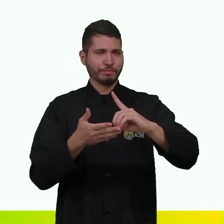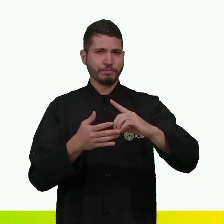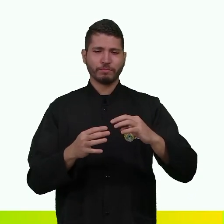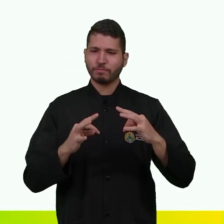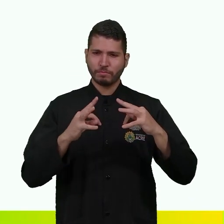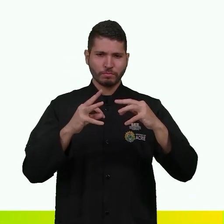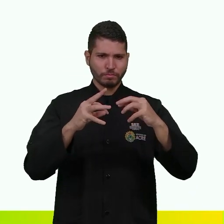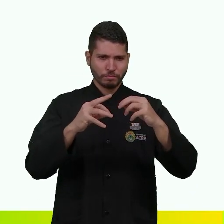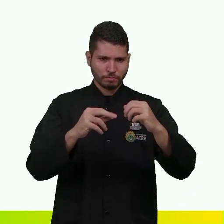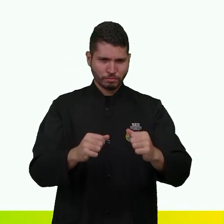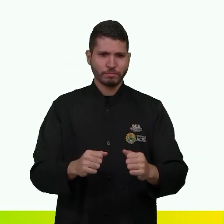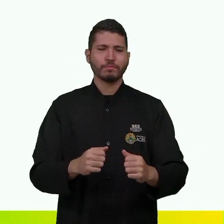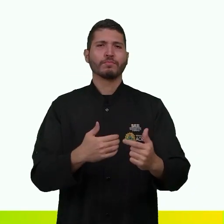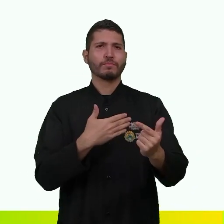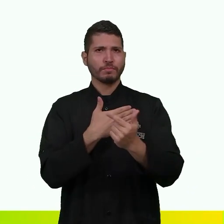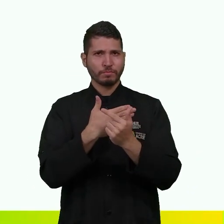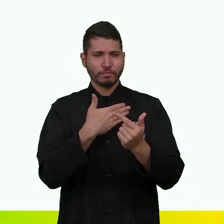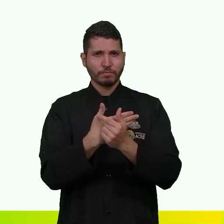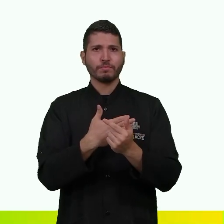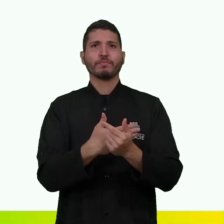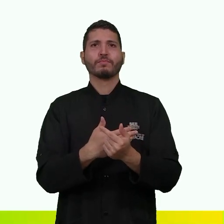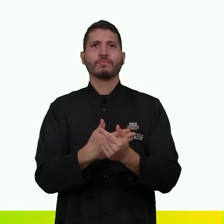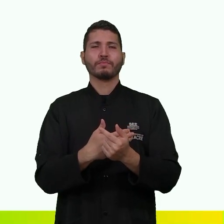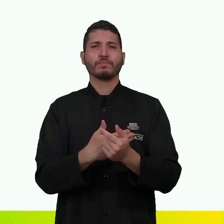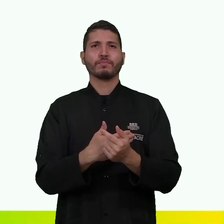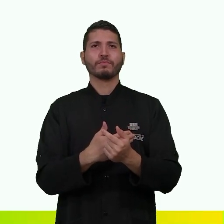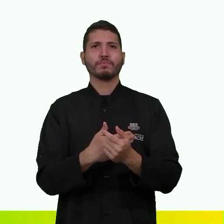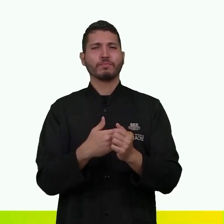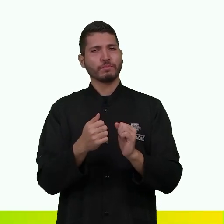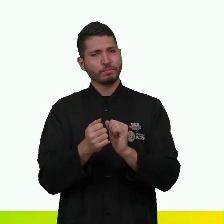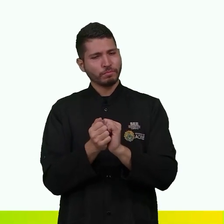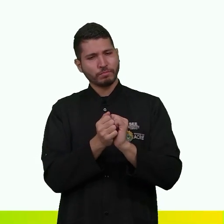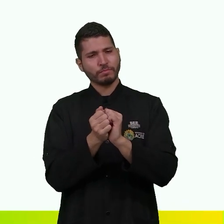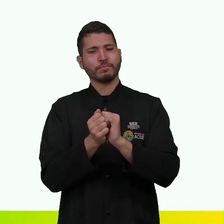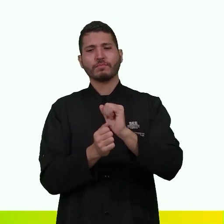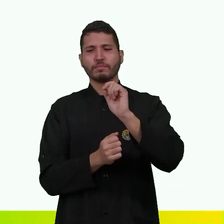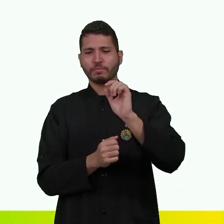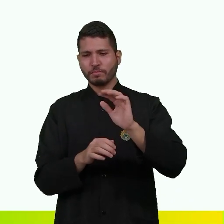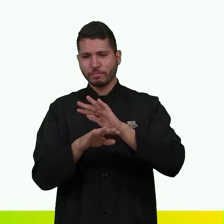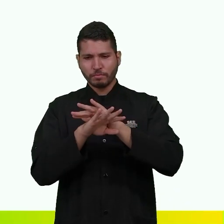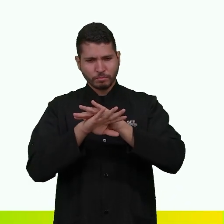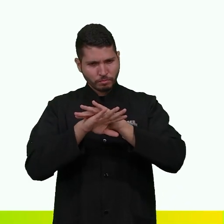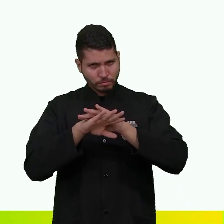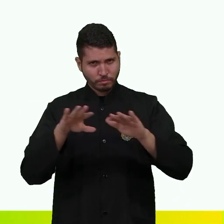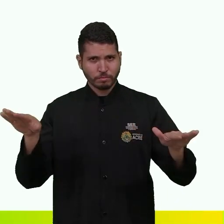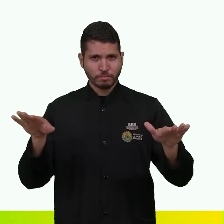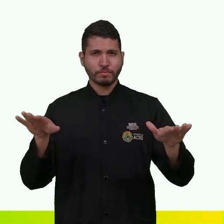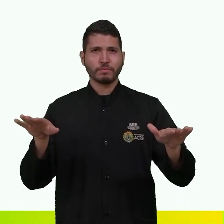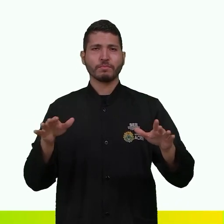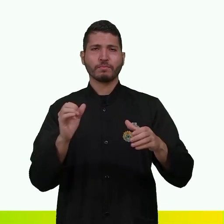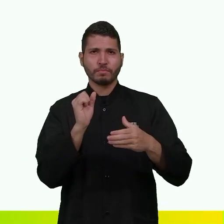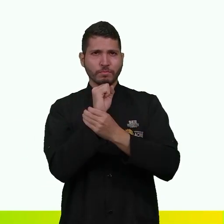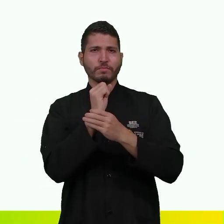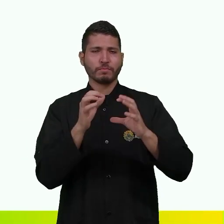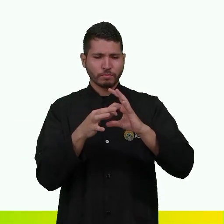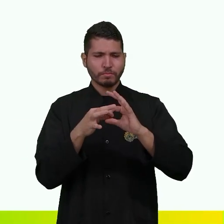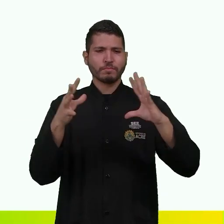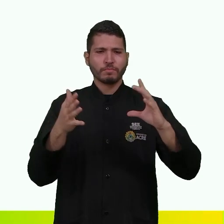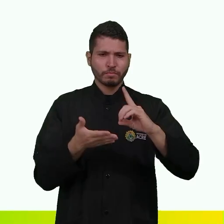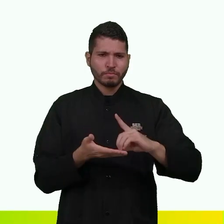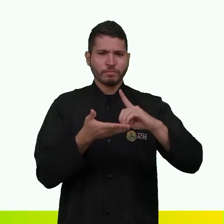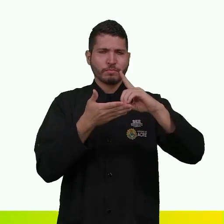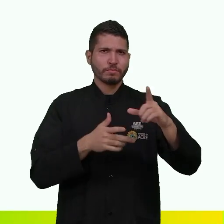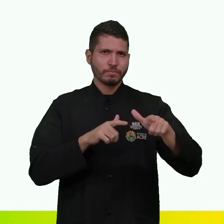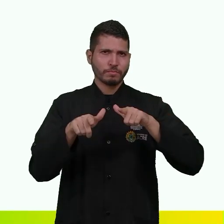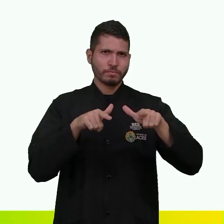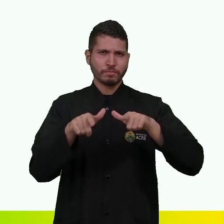na denúncia, prevenção, erradicação dessa chaga social para garantir a liberdade e a dignidade no trabalho